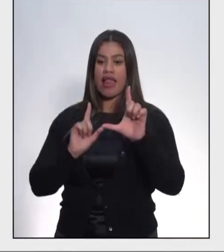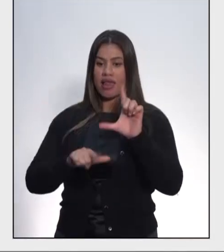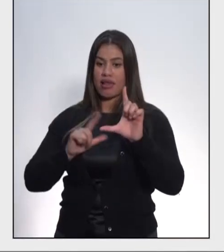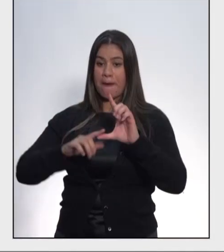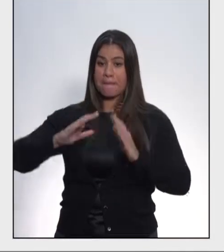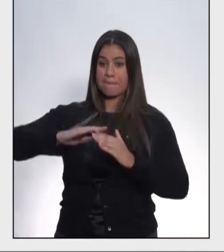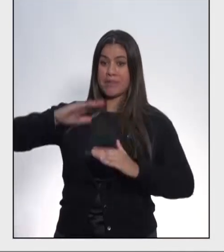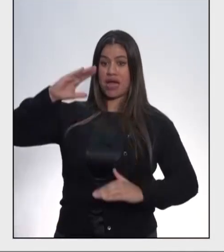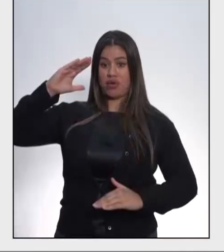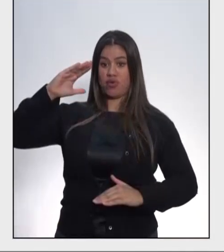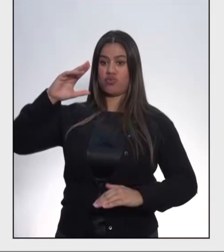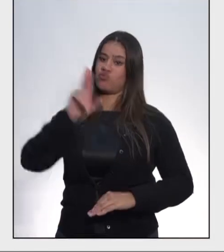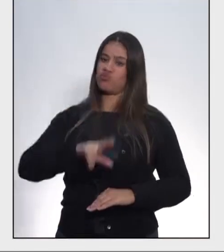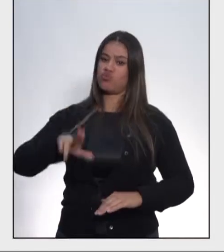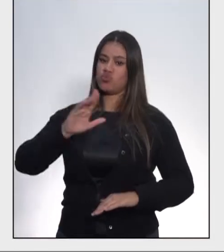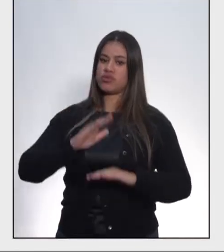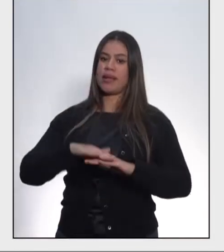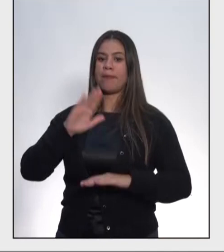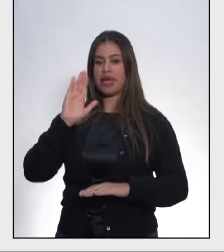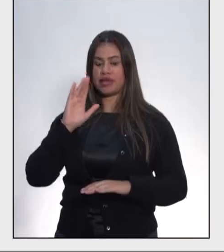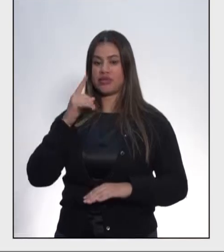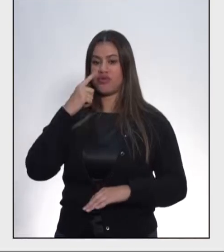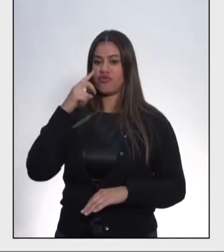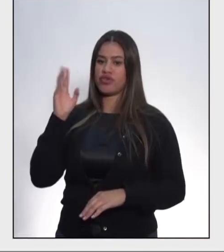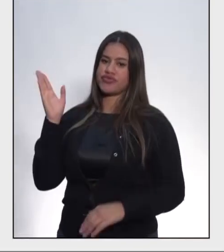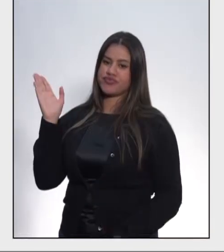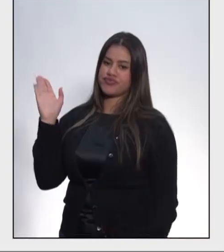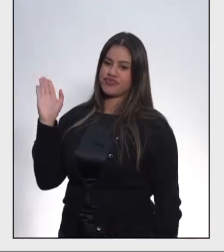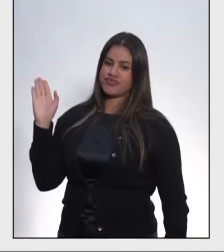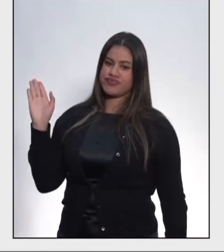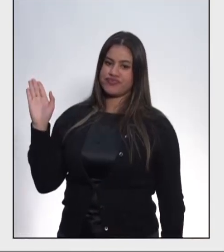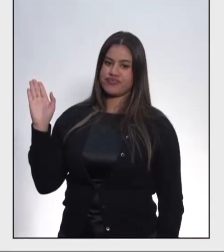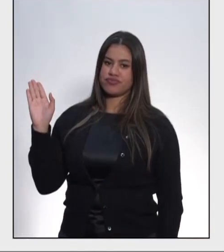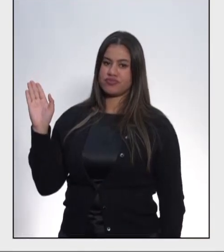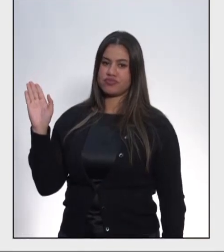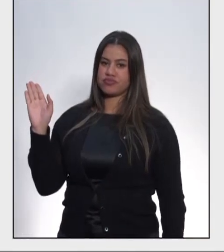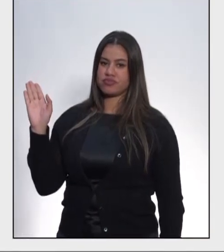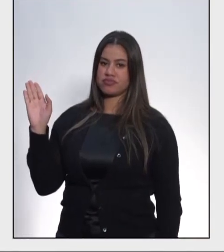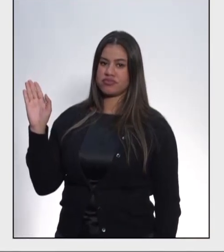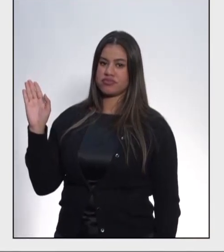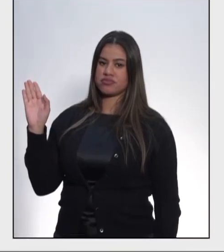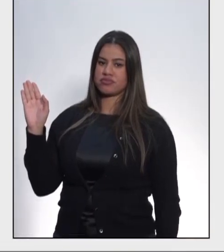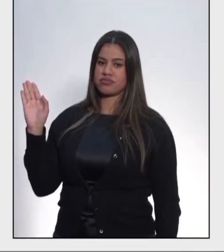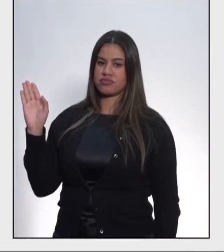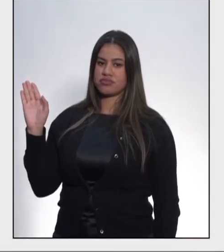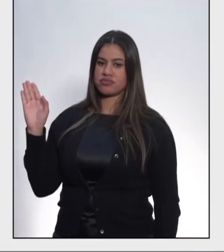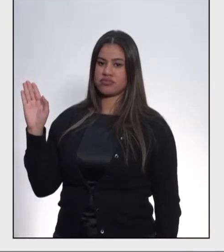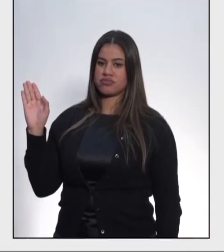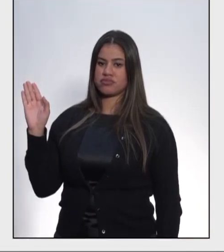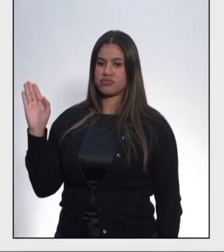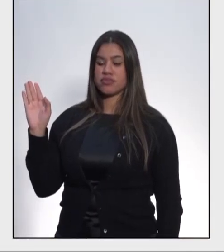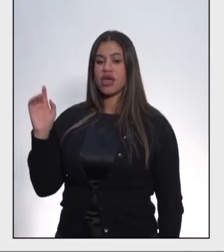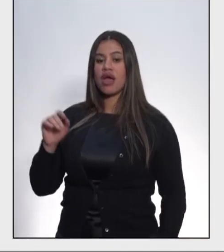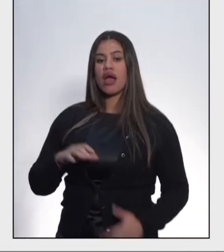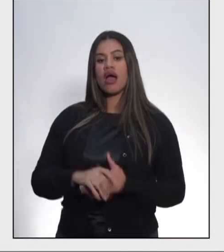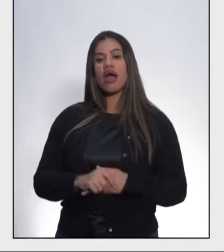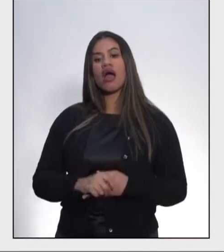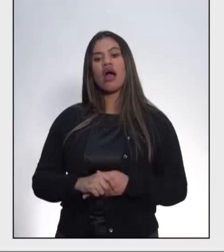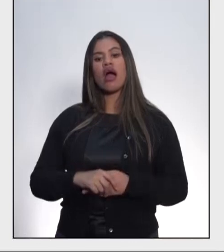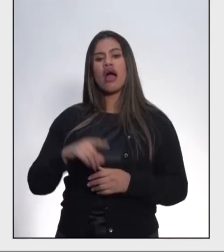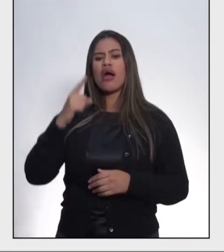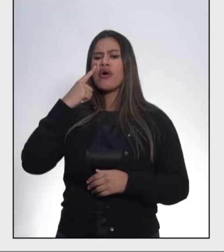bem? Então, só de bater o olho numa nuvem, então uma questão cara do Enem. Eles colocam uma nuvem e vão te perguntar qual é a profissão da pessoa, qual é